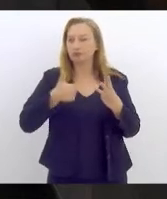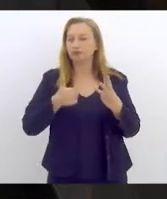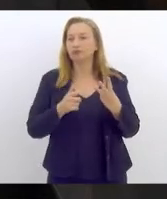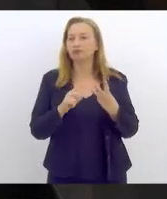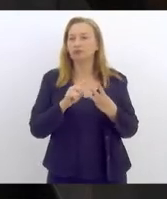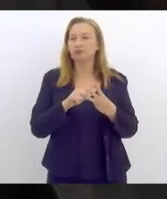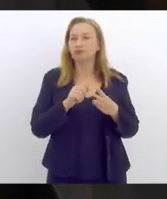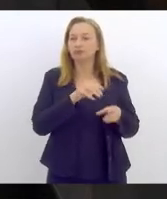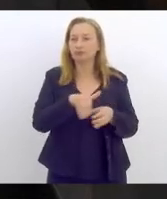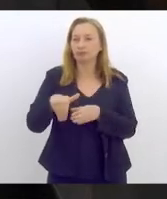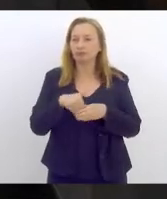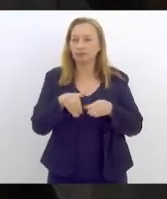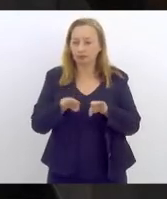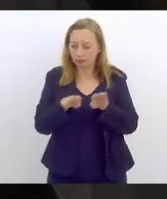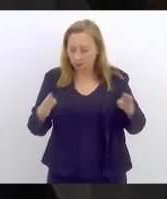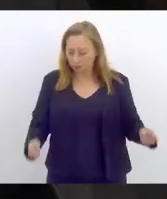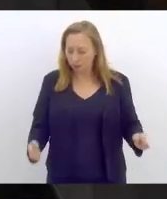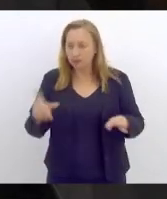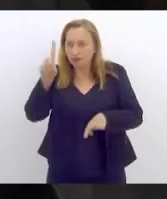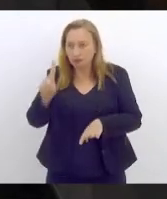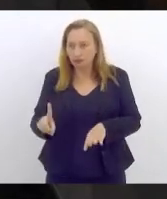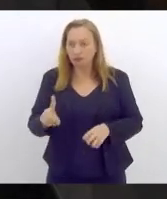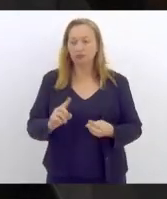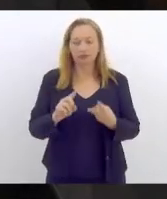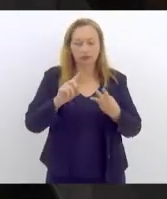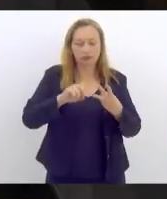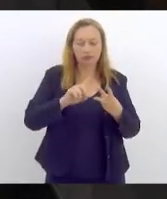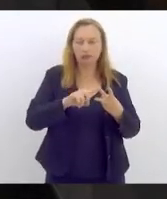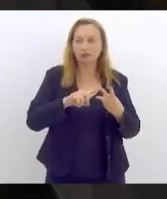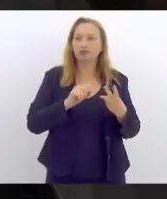eleição da mesa diretora segundo